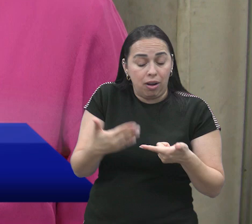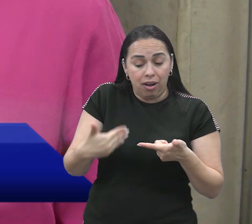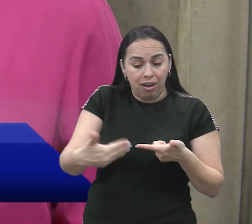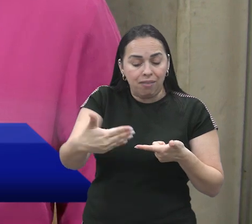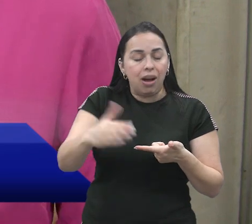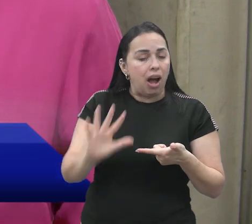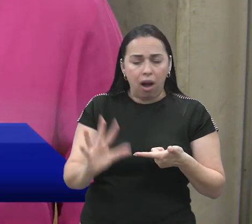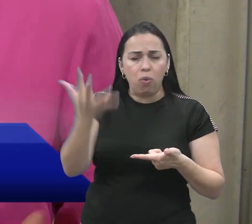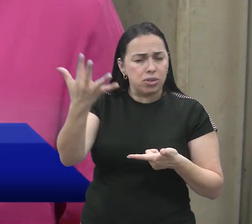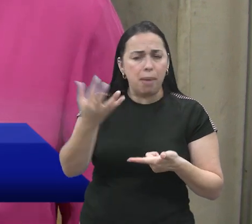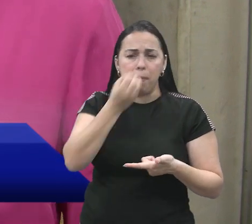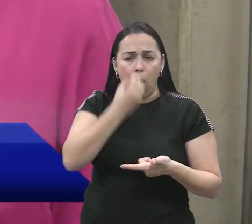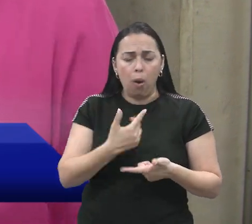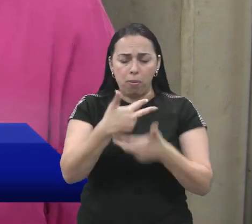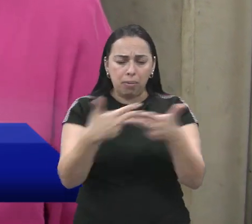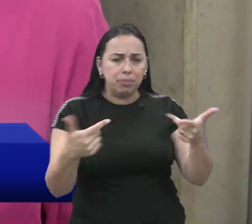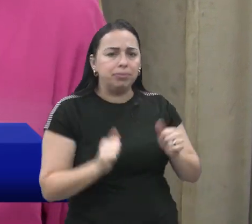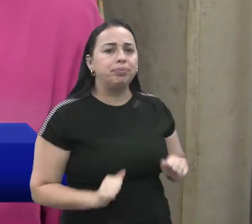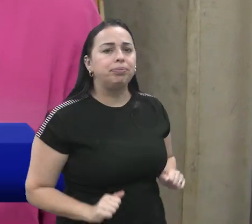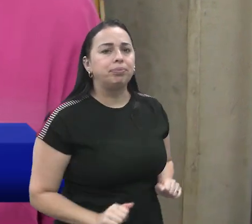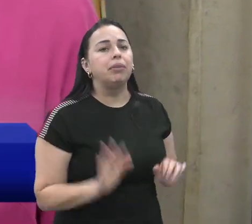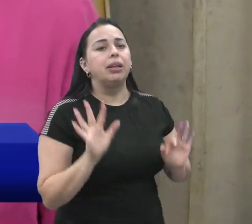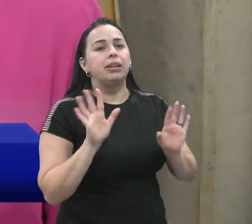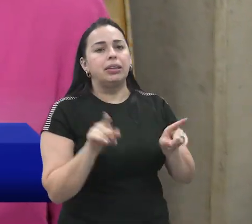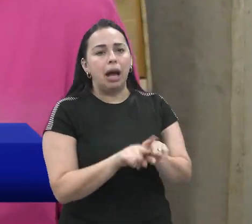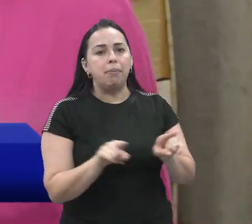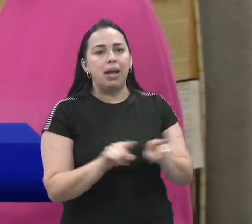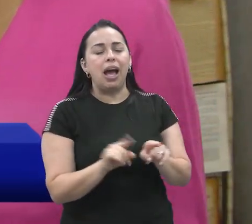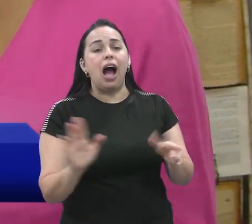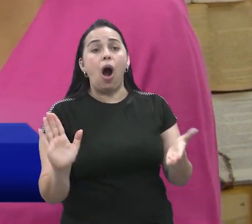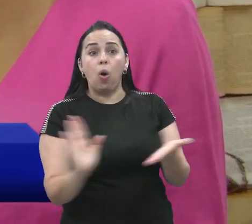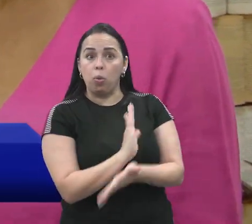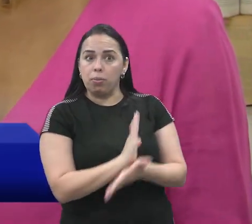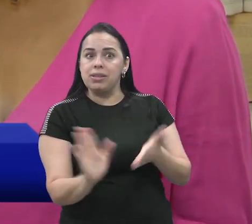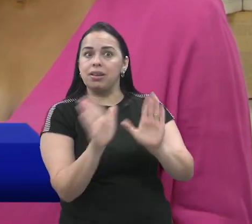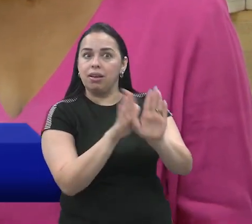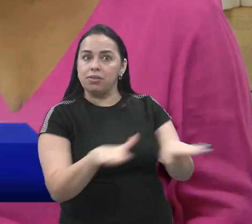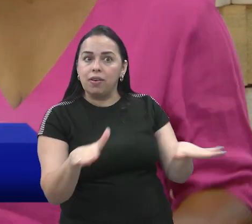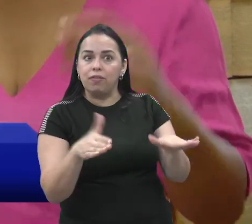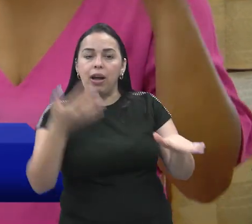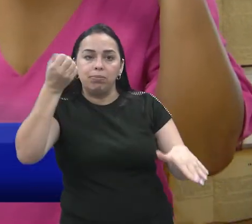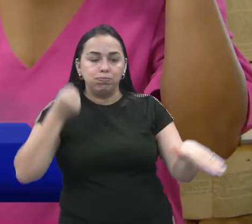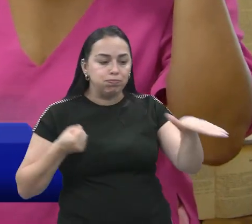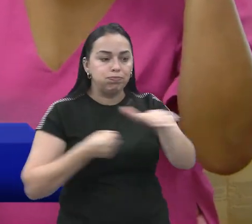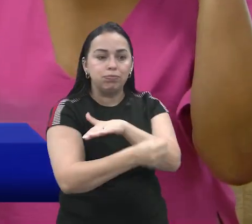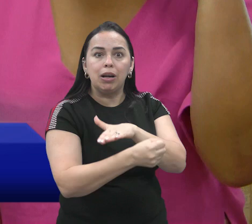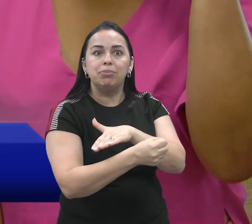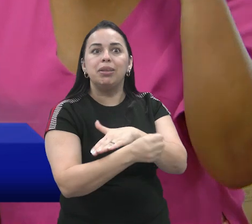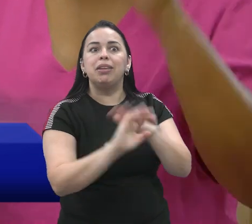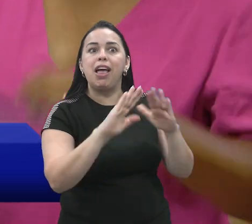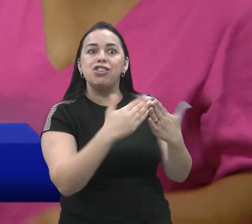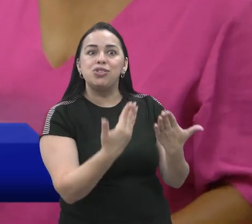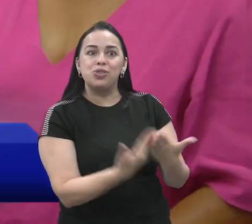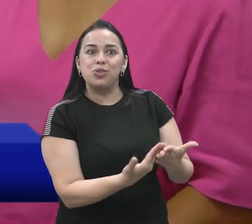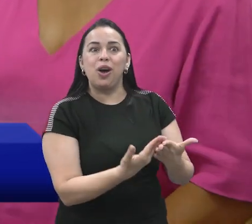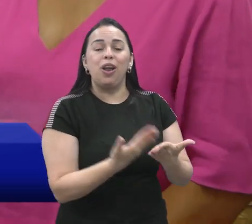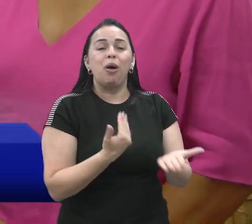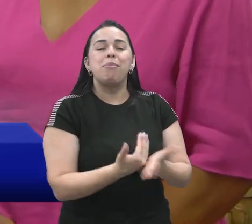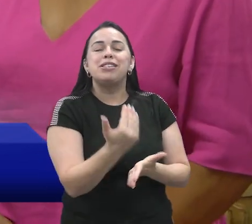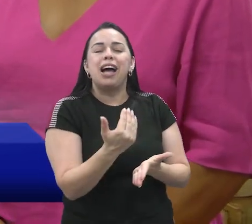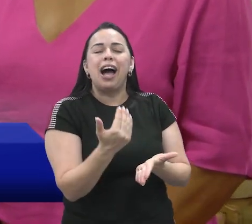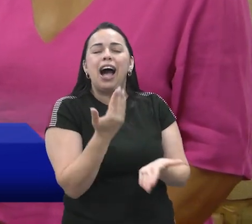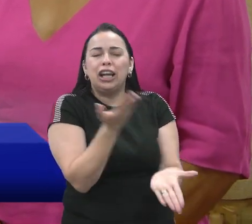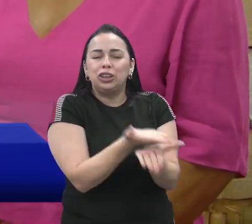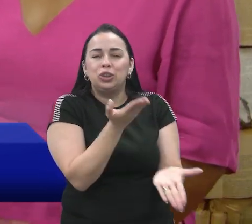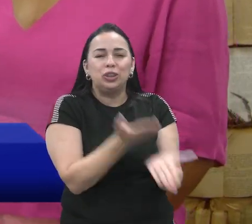conhecimentos, tudo que vai de bom acontecer durante esse processo. E a gente também tem muitas crianças que vão começar, né, esse ano a estudar.